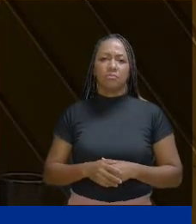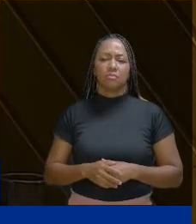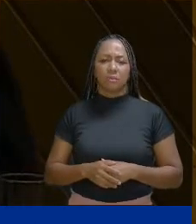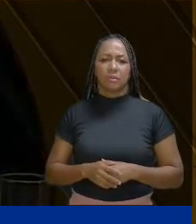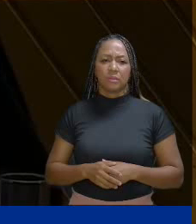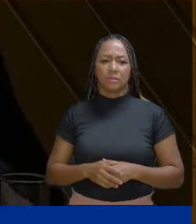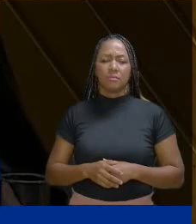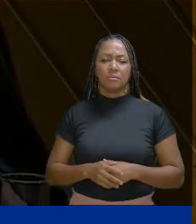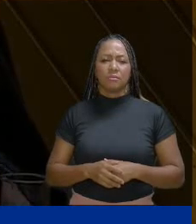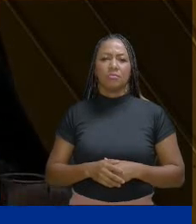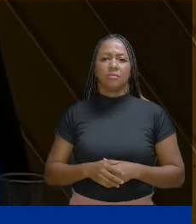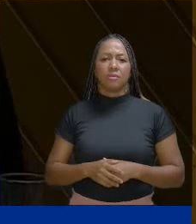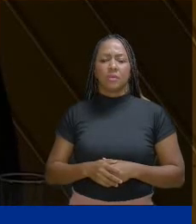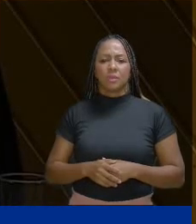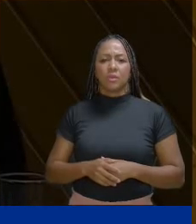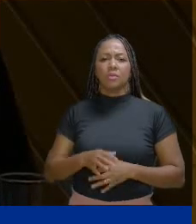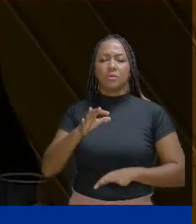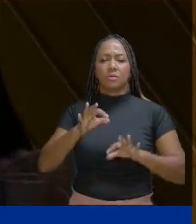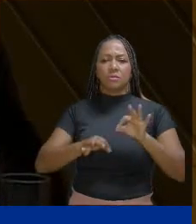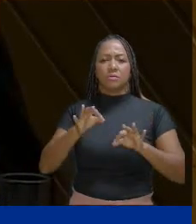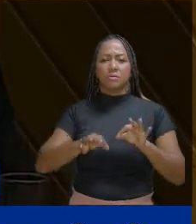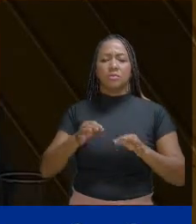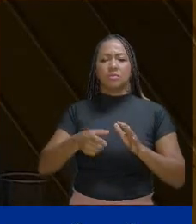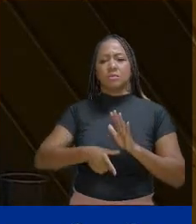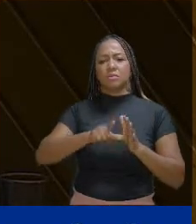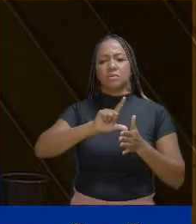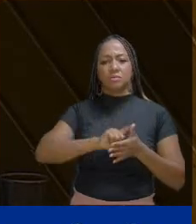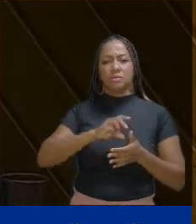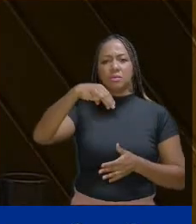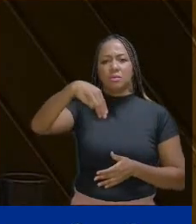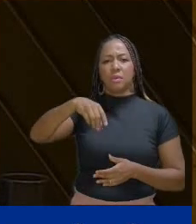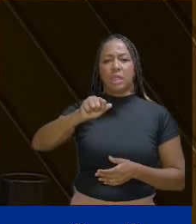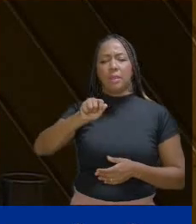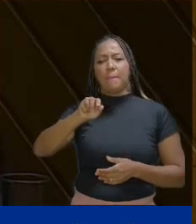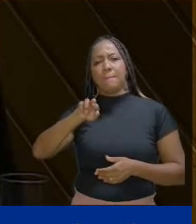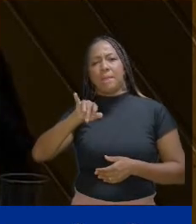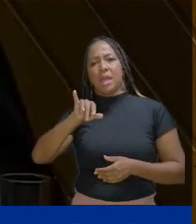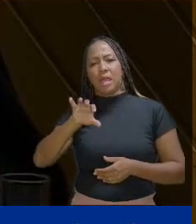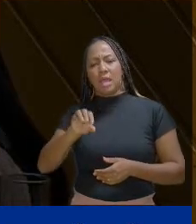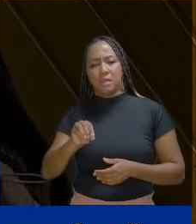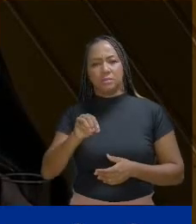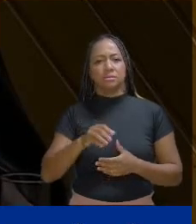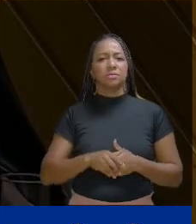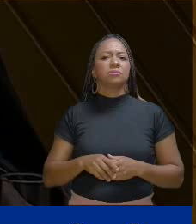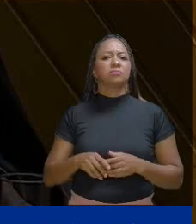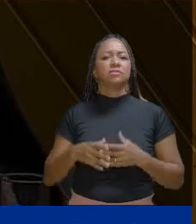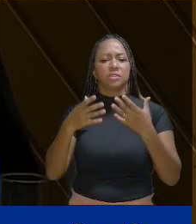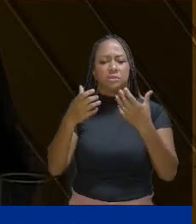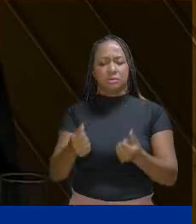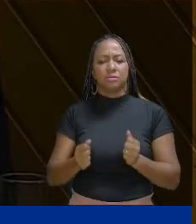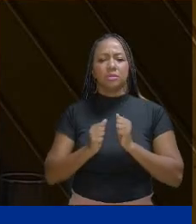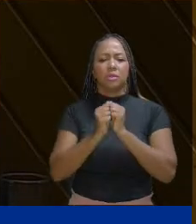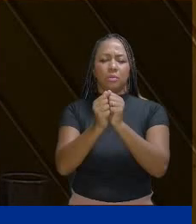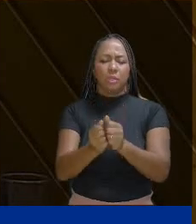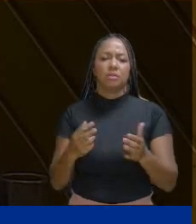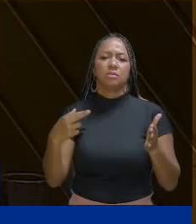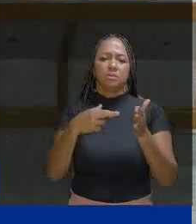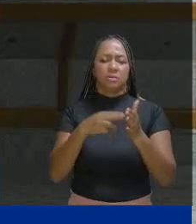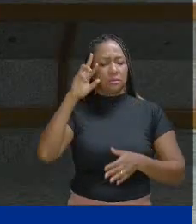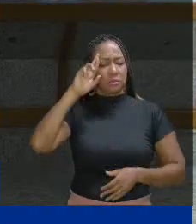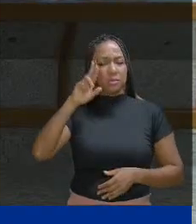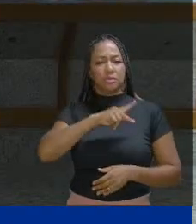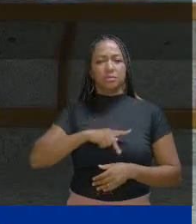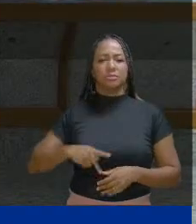Essas foram as palavras do colega que me antecedeu, o Mário Júnior, e eu as subscrevo integralmente, acompanhando o relator, senhor